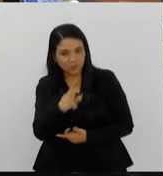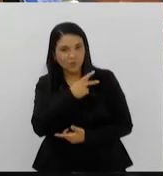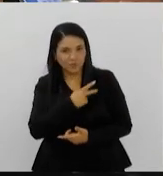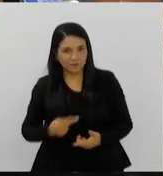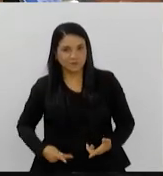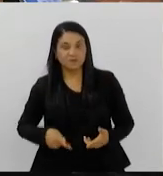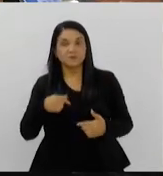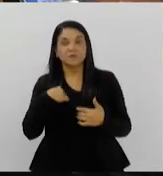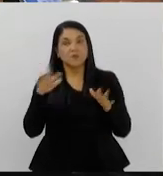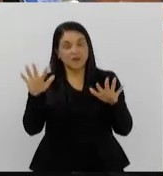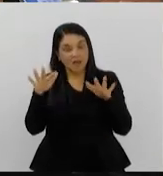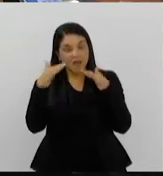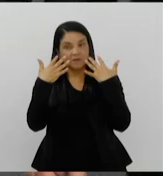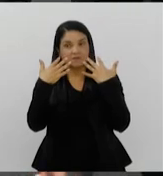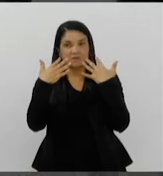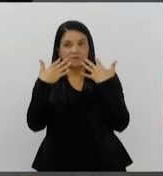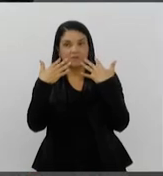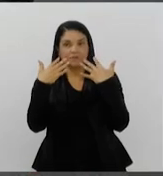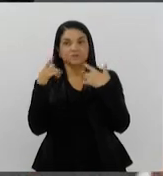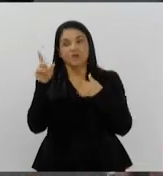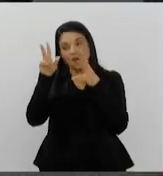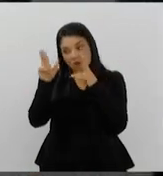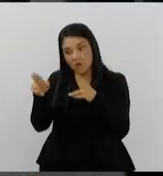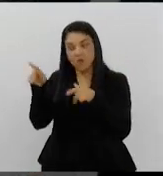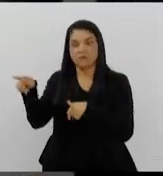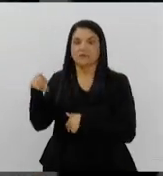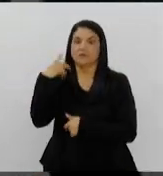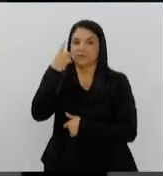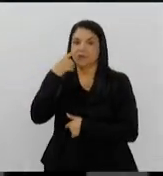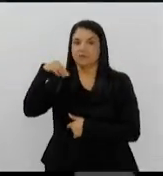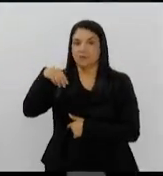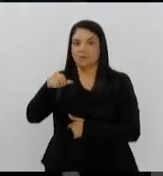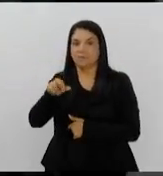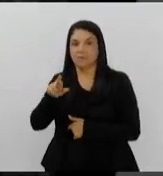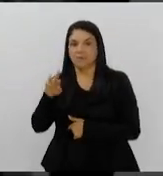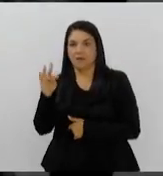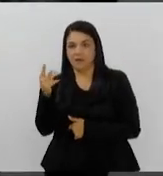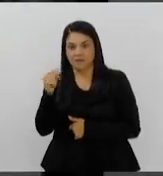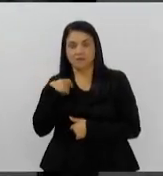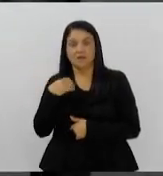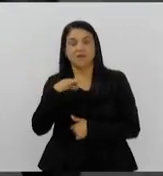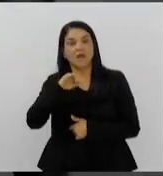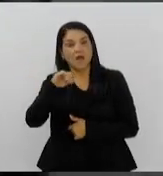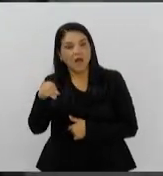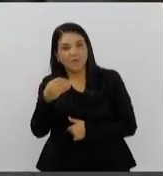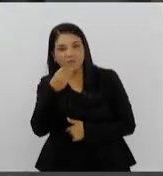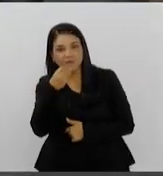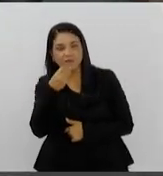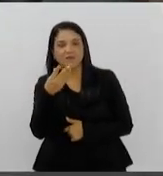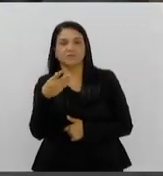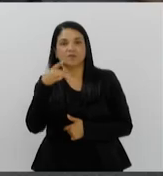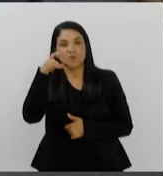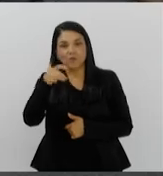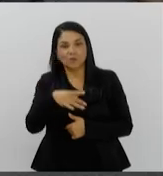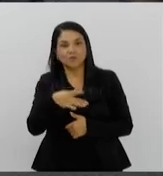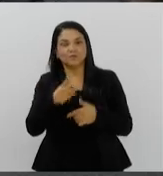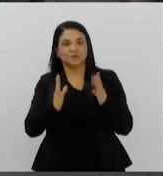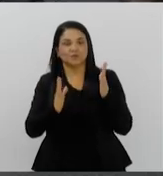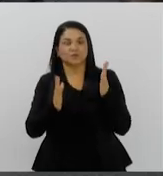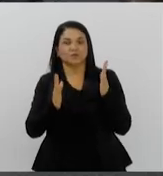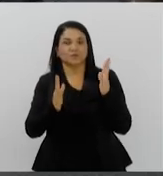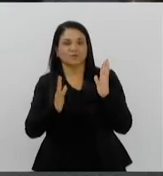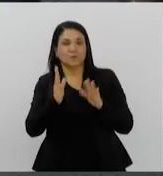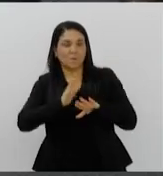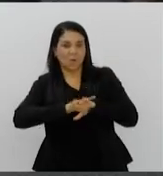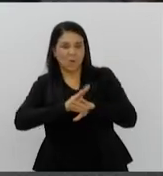atenção do Vossa Excelência, pelo que falou aqui a deputada Marta, aproveitar esses últimos momentos da sua presidência para que a gente possa fazer essa interlocução, se Vossa